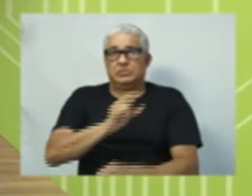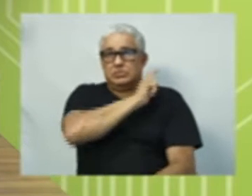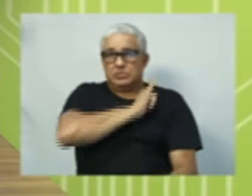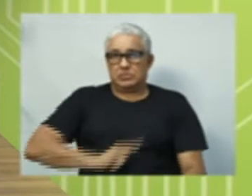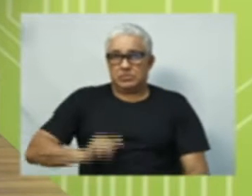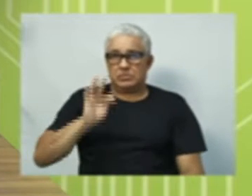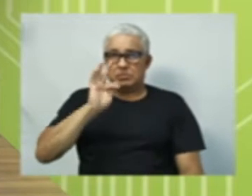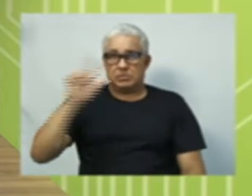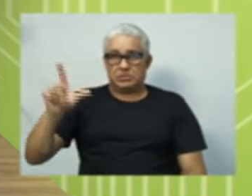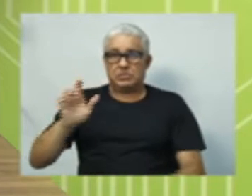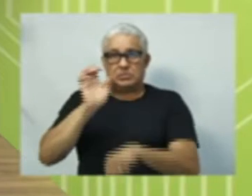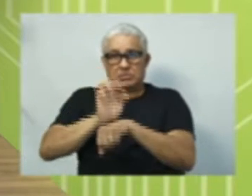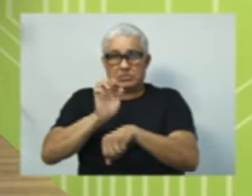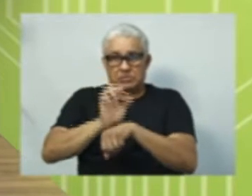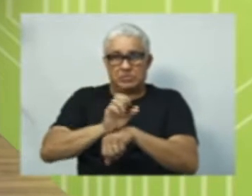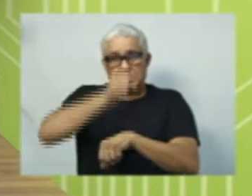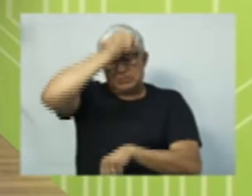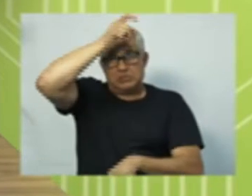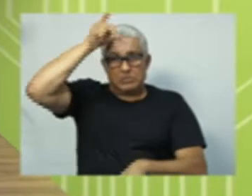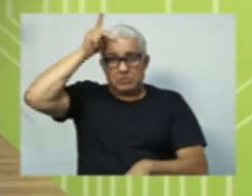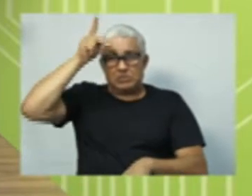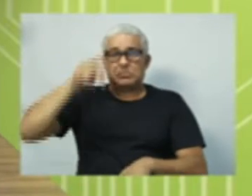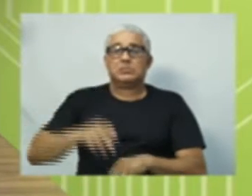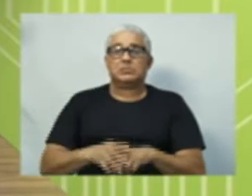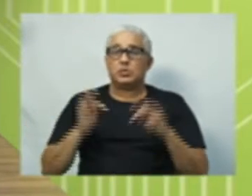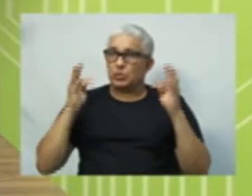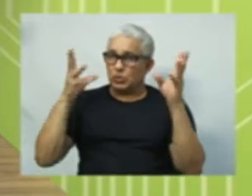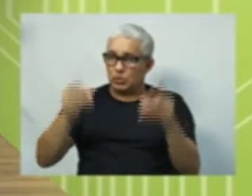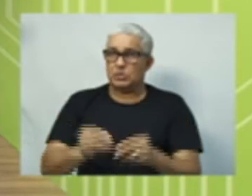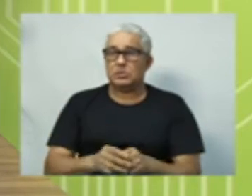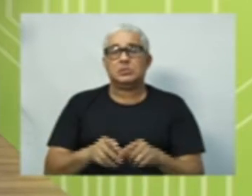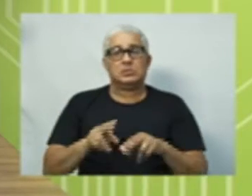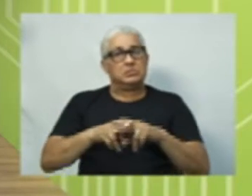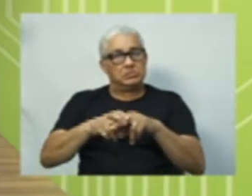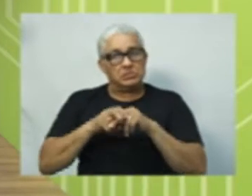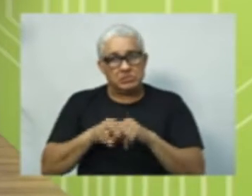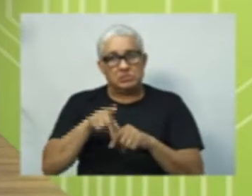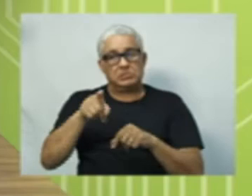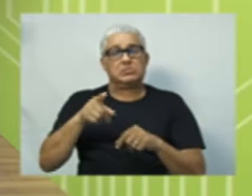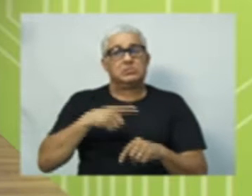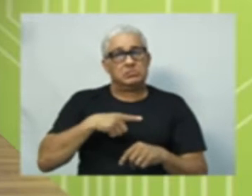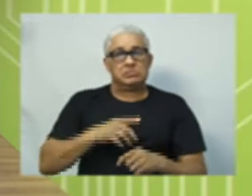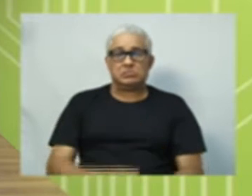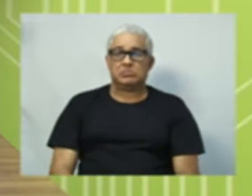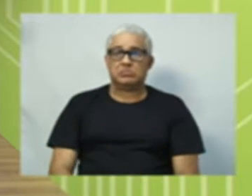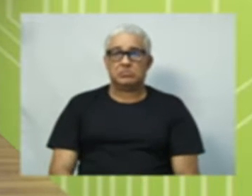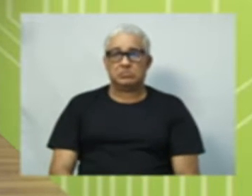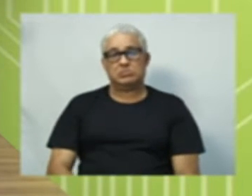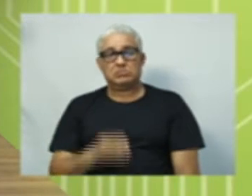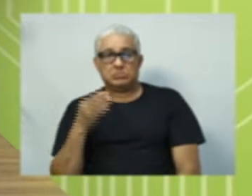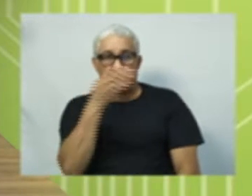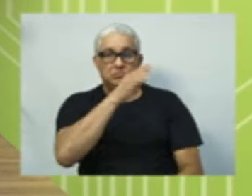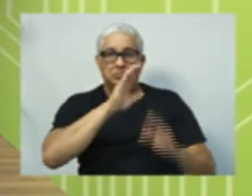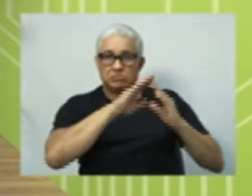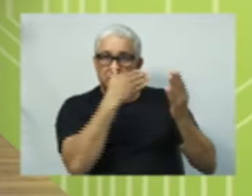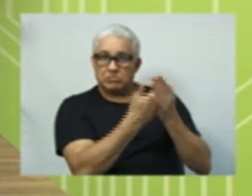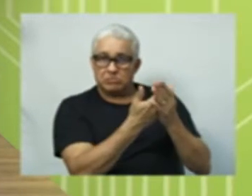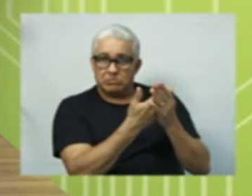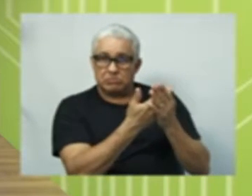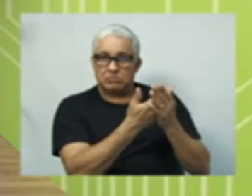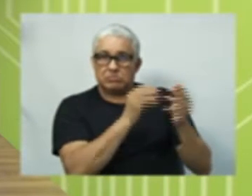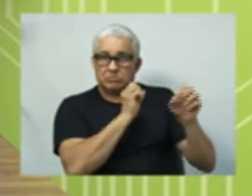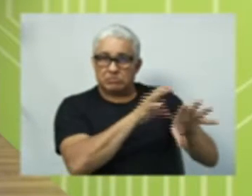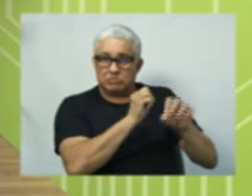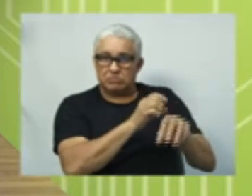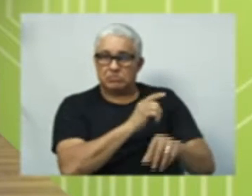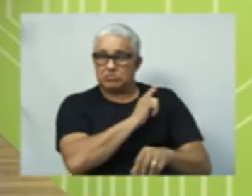do governo estadual e do governo municipal. Portanto, quando você estiver lá, indo na sua escola, na educação pública, quando